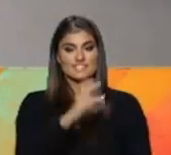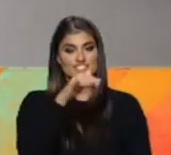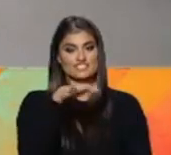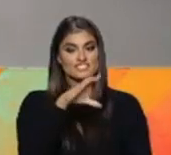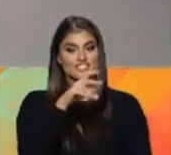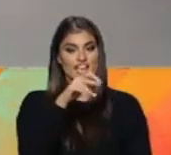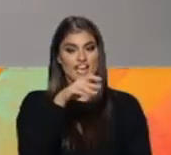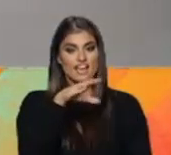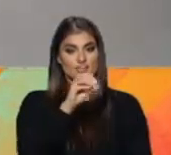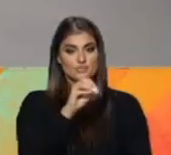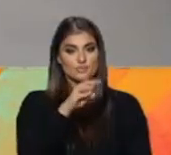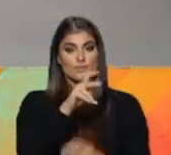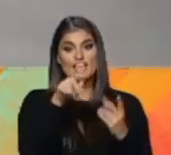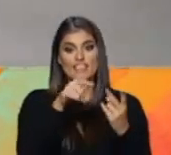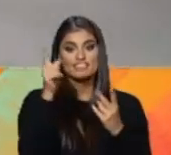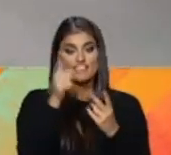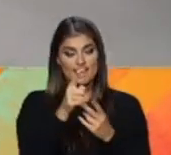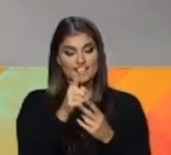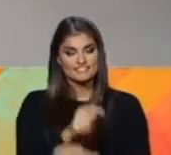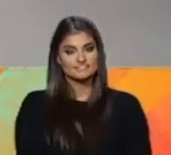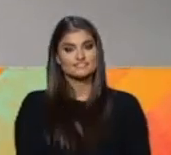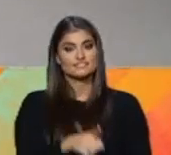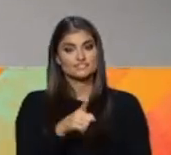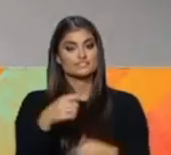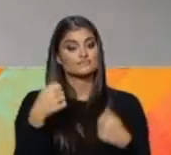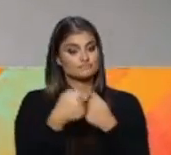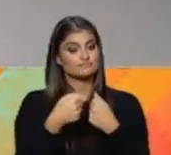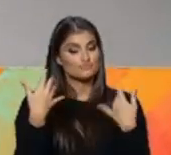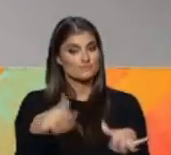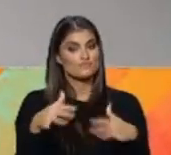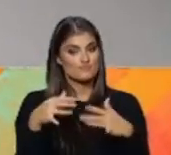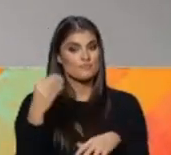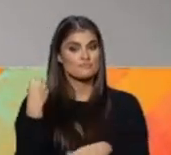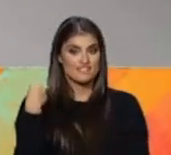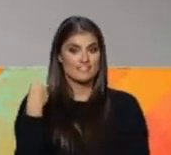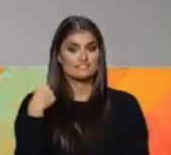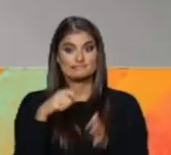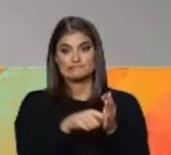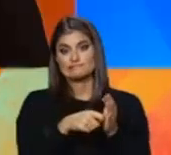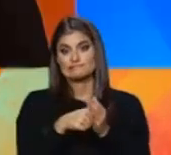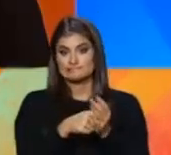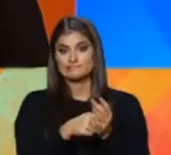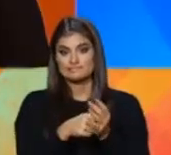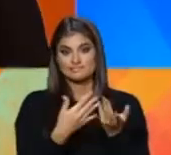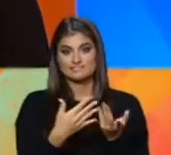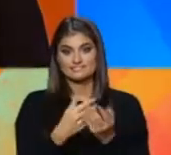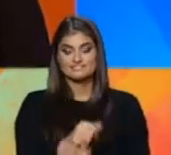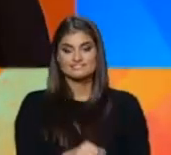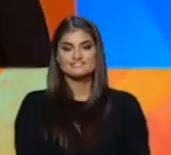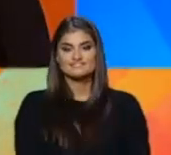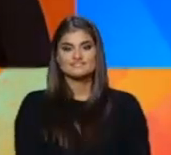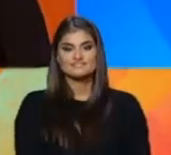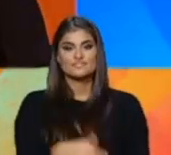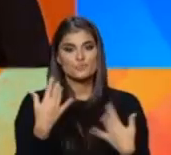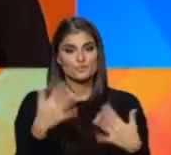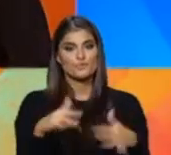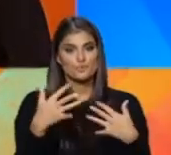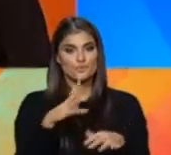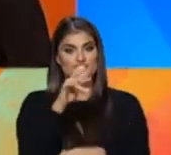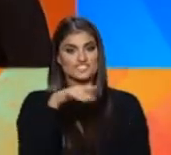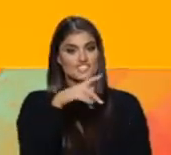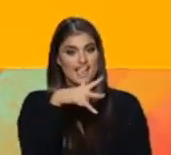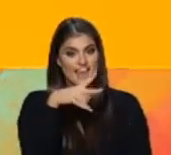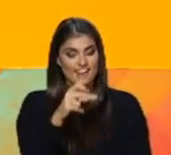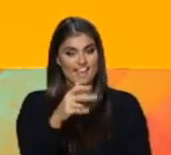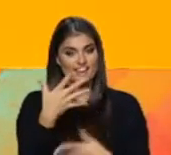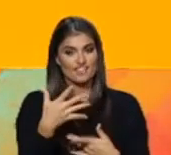Cristiano Silva e André Vieira, isto estava picadinho, picadinho. Onde isto ia parar? Prioridade ao Cristiano, claro,